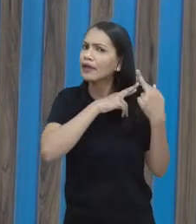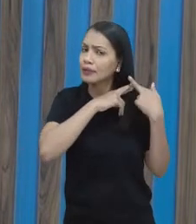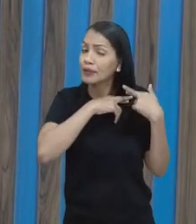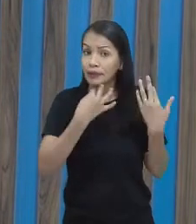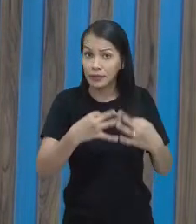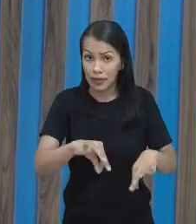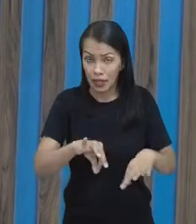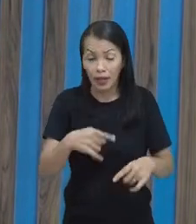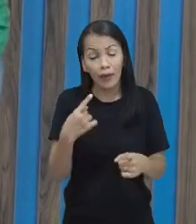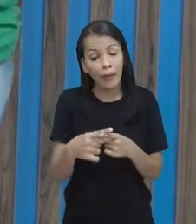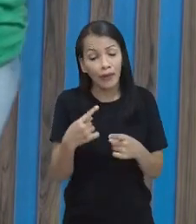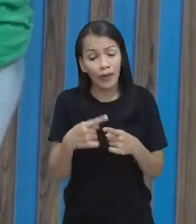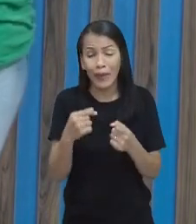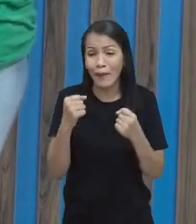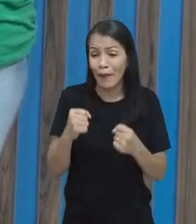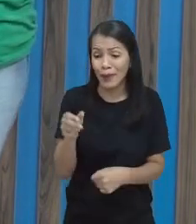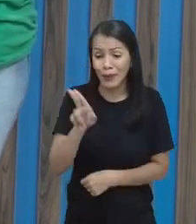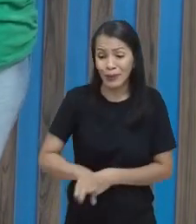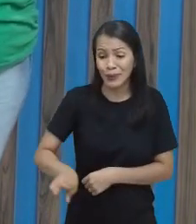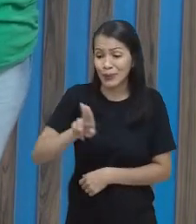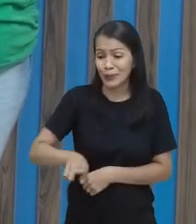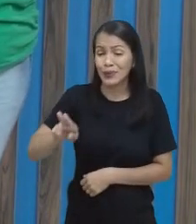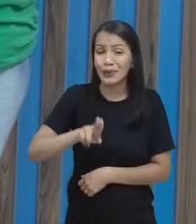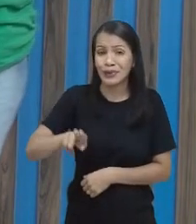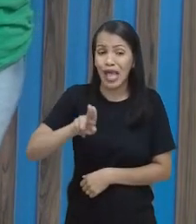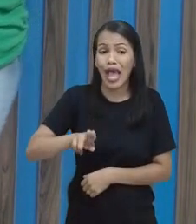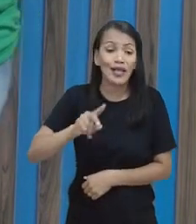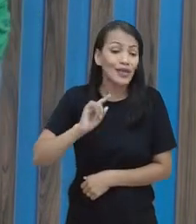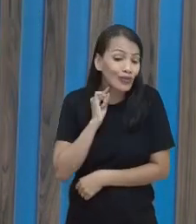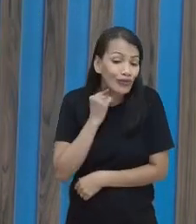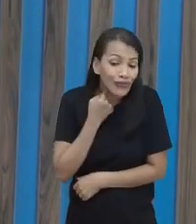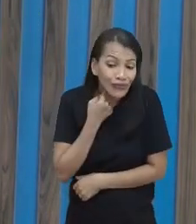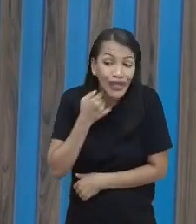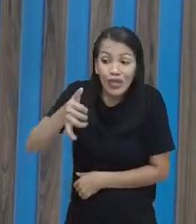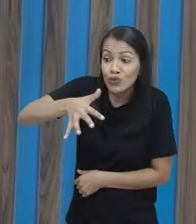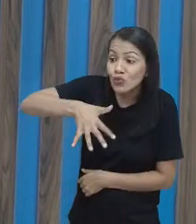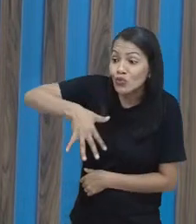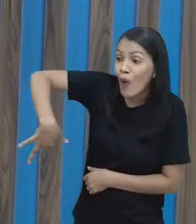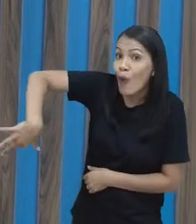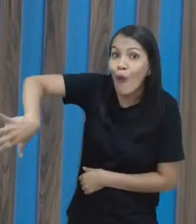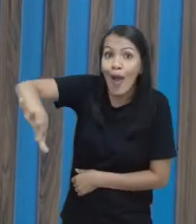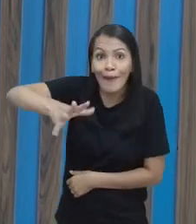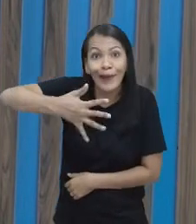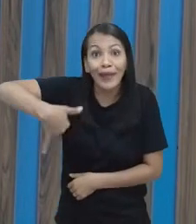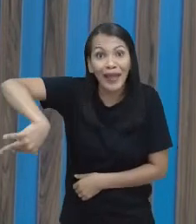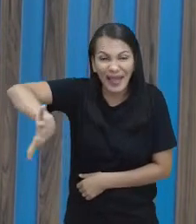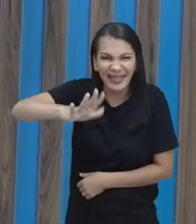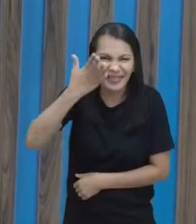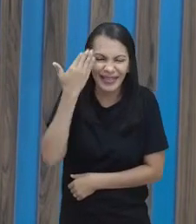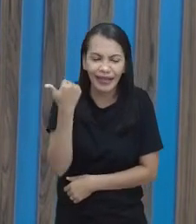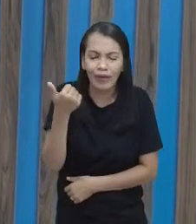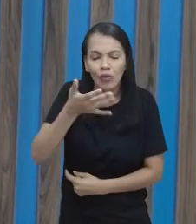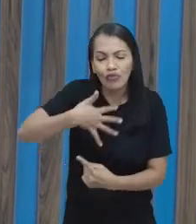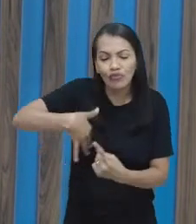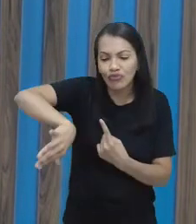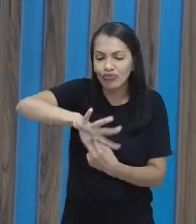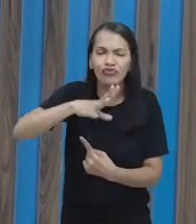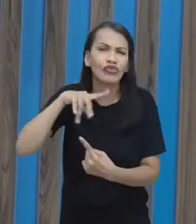responsáveis, tá certo? Porque ao longo dos anos essa prática precisa mudar, porque senão esses recursos naturais, eles são